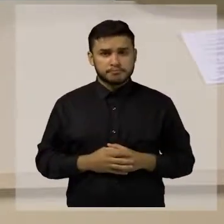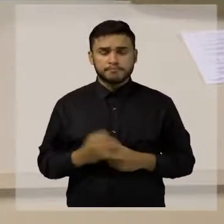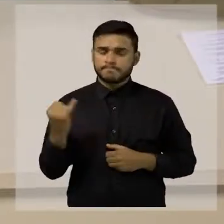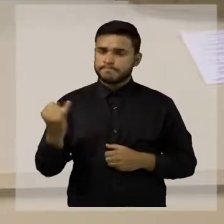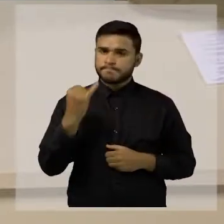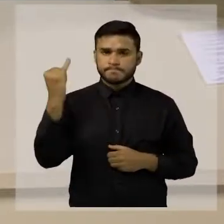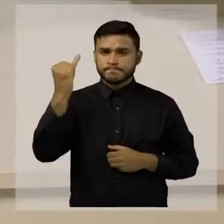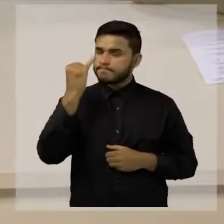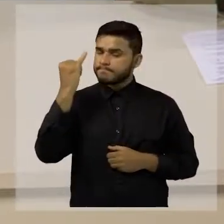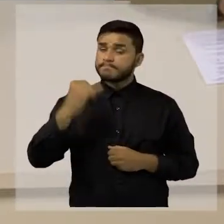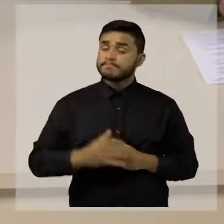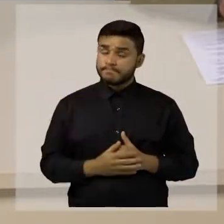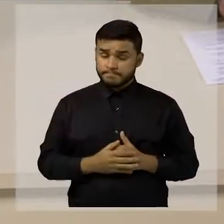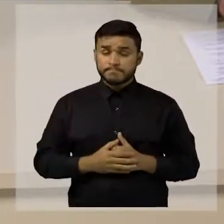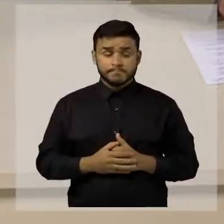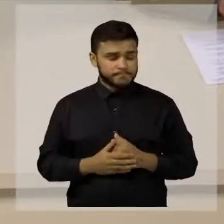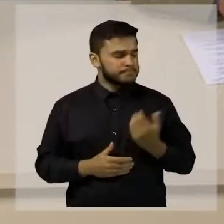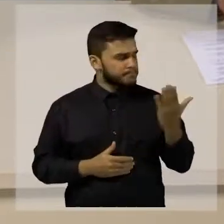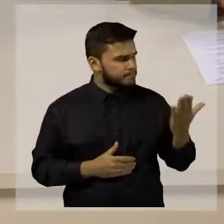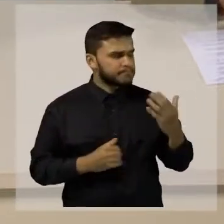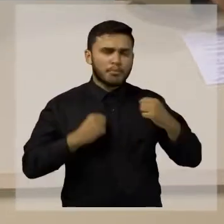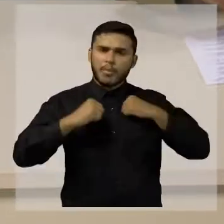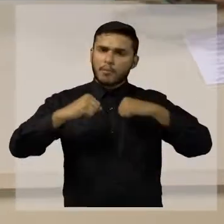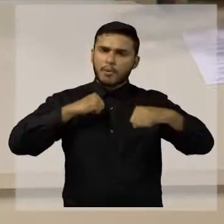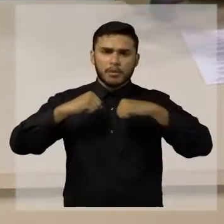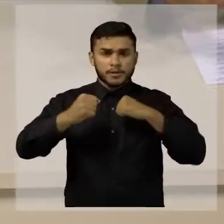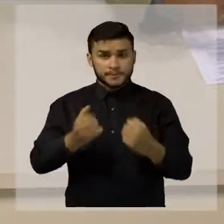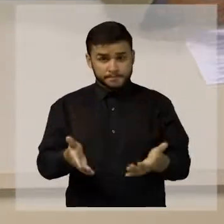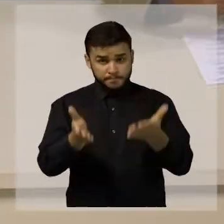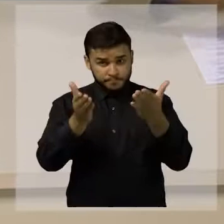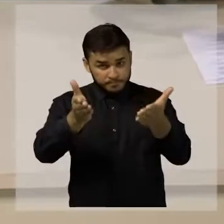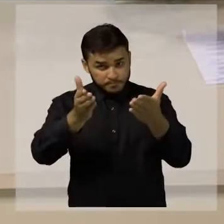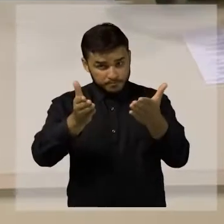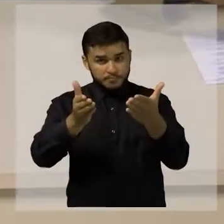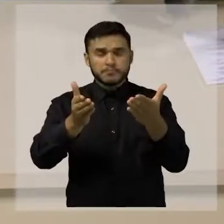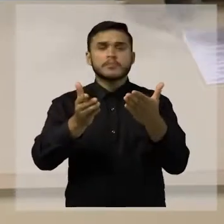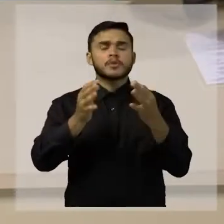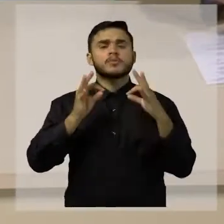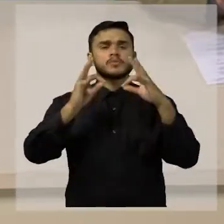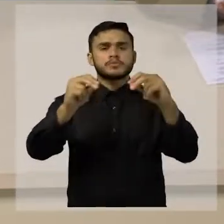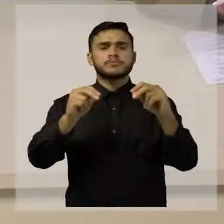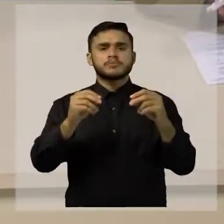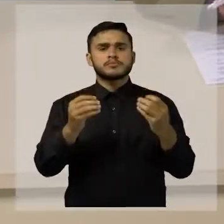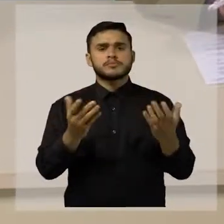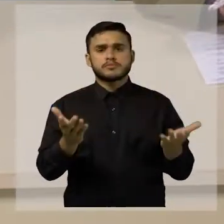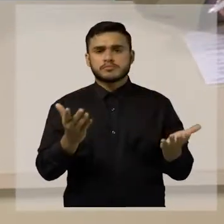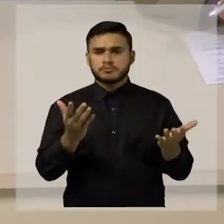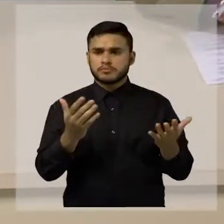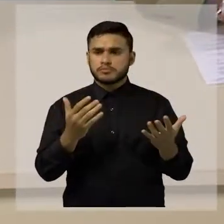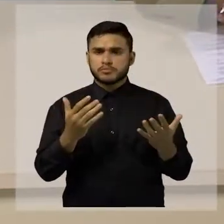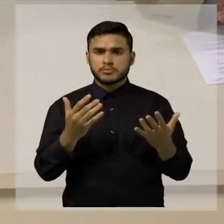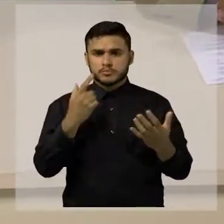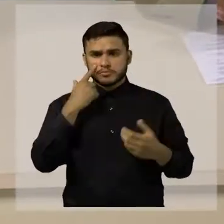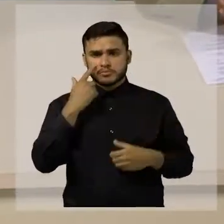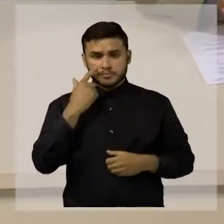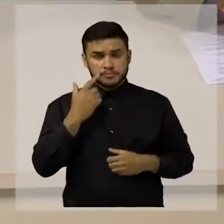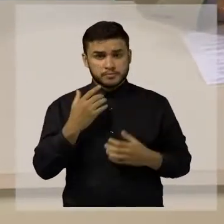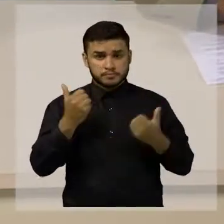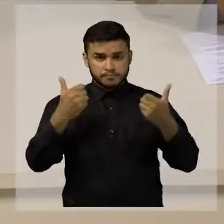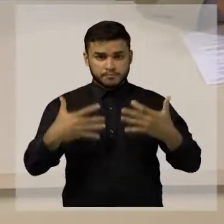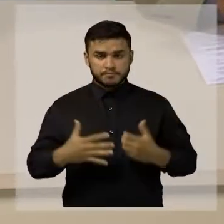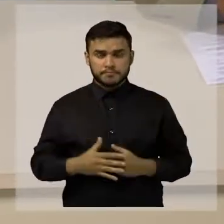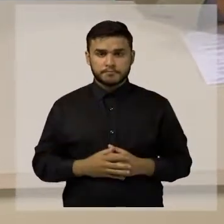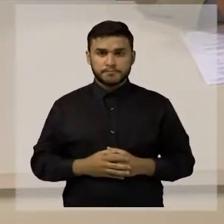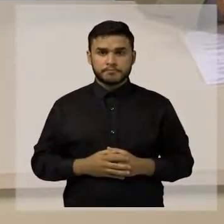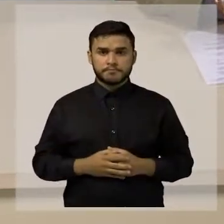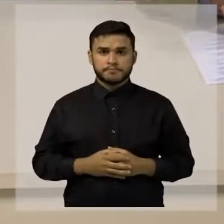muito importante, e no debate, né, sobre a disputa de poderes no Brasil. Nós